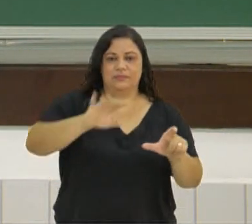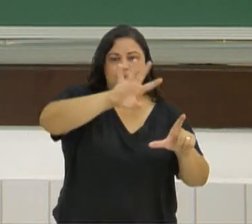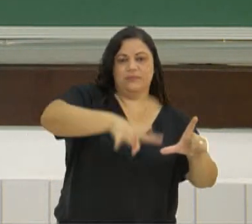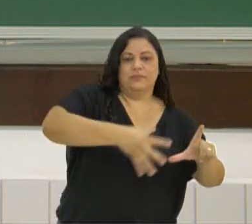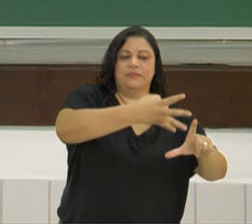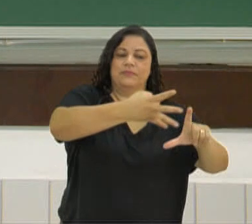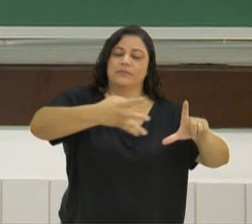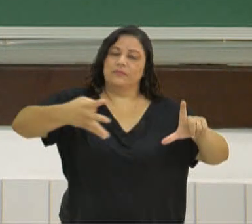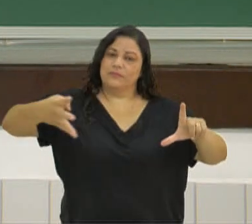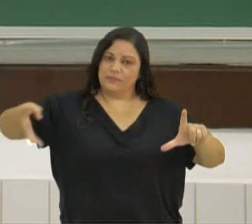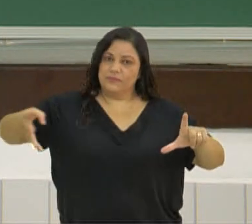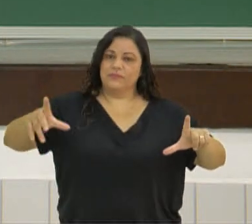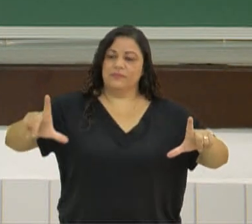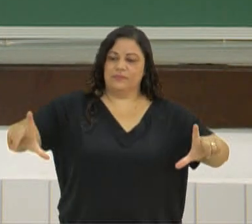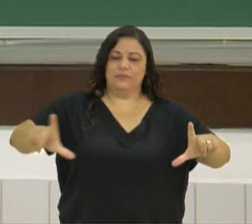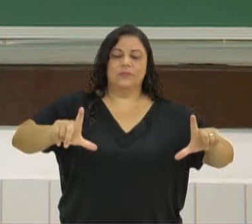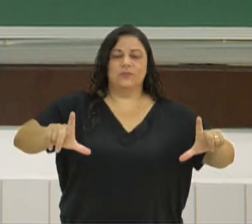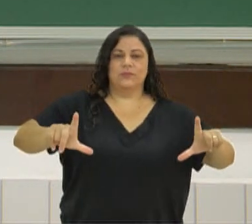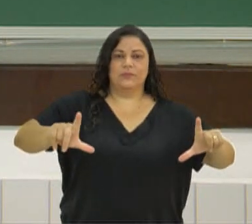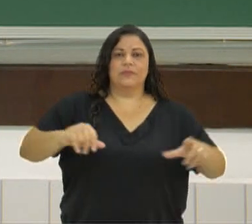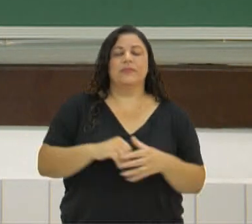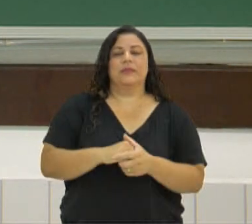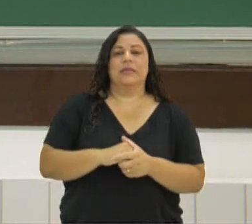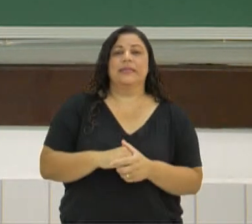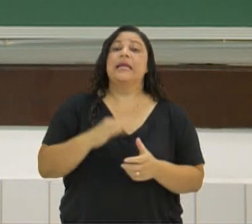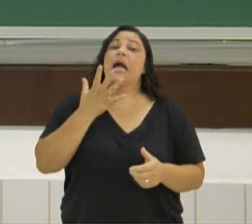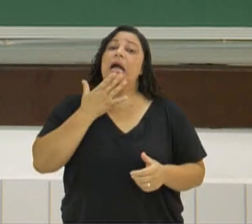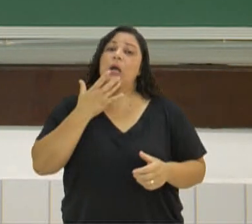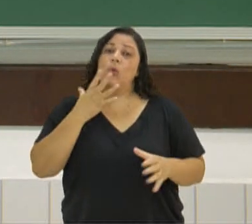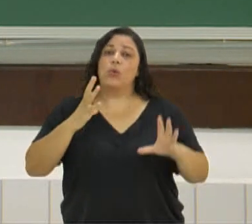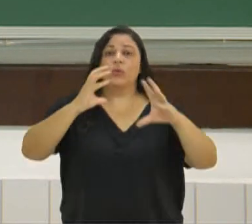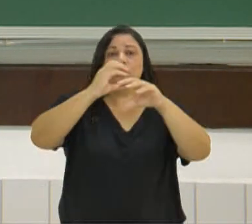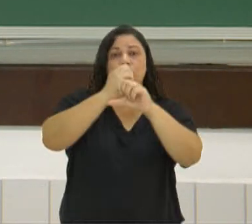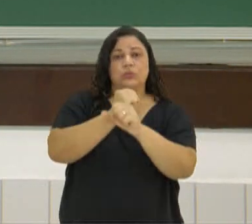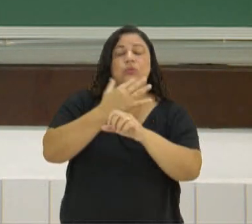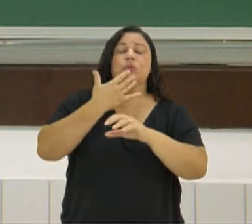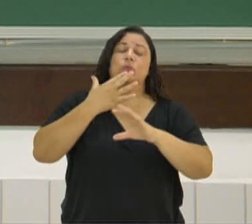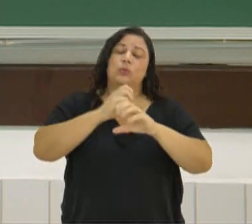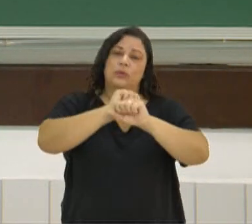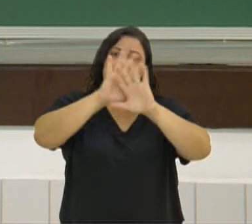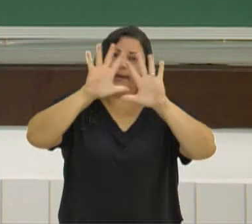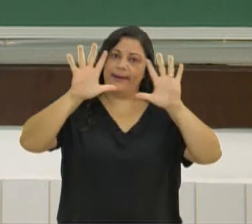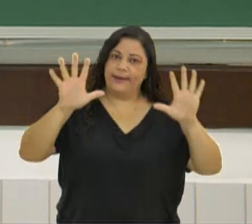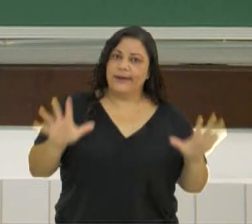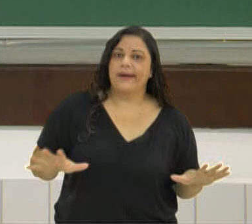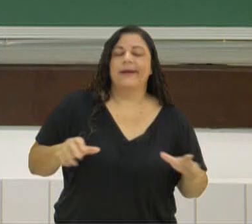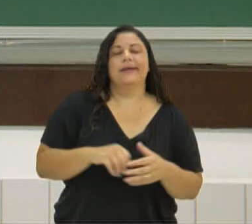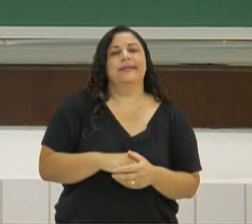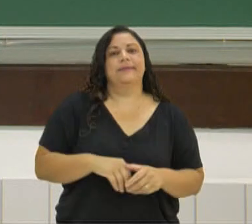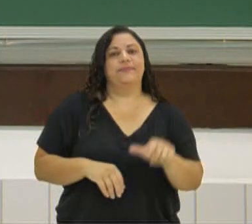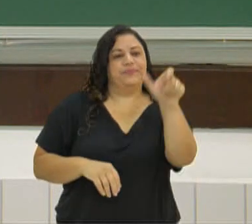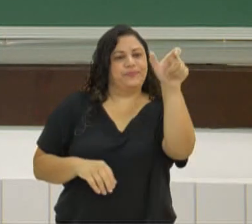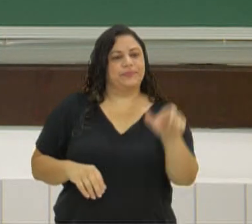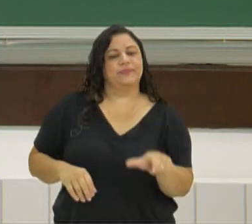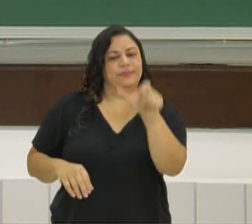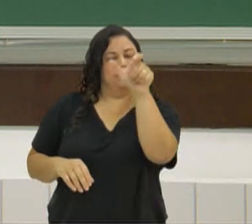casas claras e escuras, são oito colunas e oito fileiras. As colunas recebem um